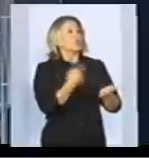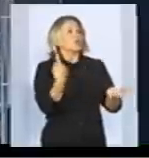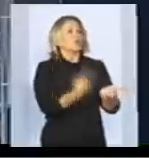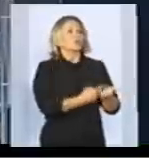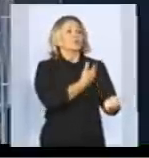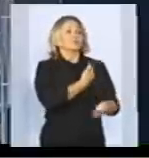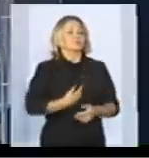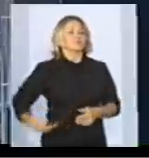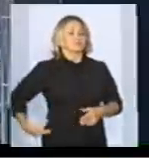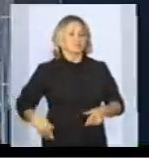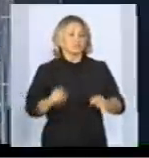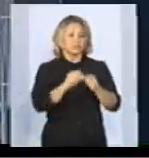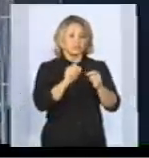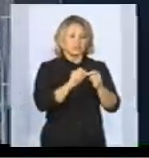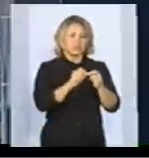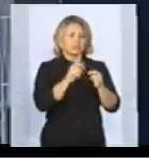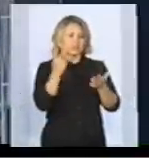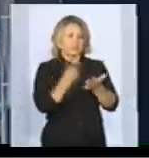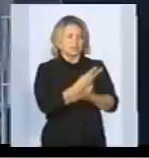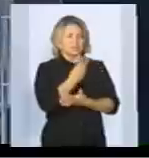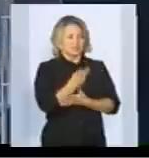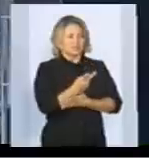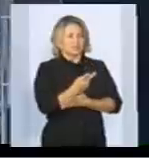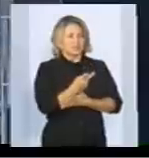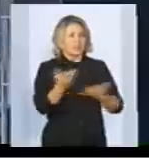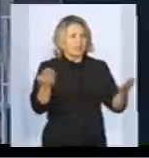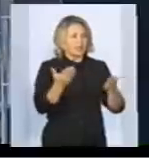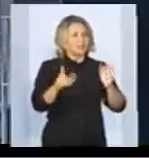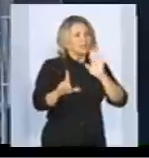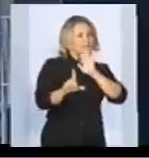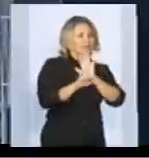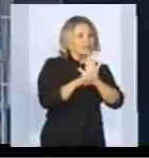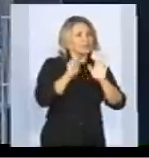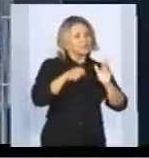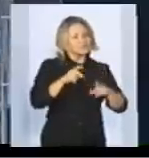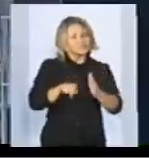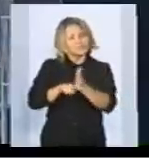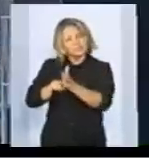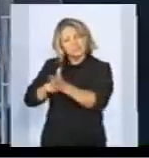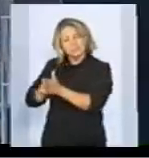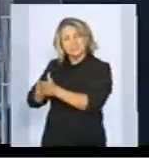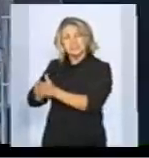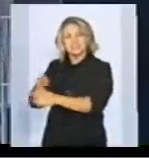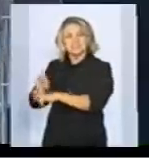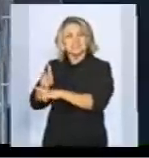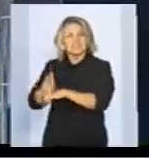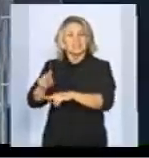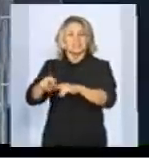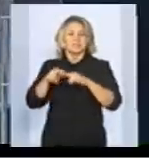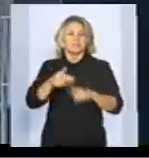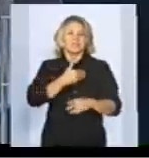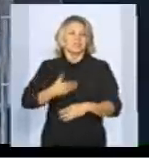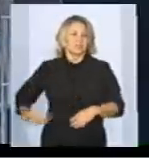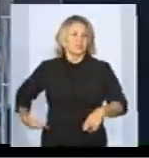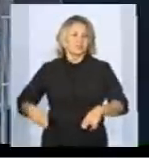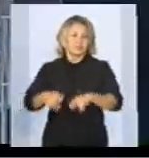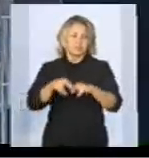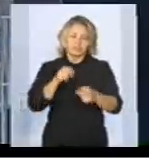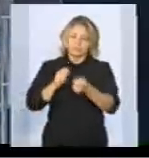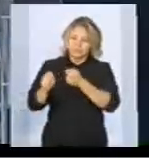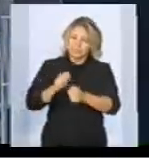aplicação dos Comandos previstos na lei eh precisa ser fiscalizada pelo estado pelo próprio mercado e